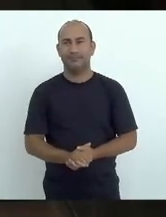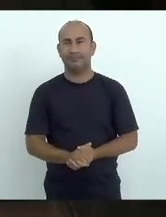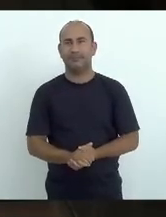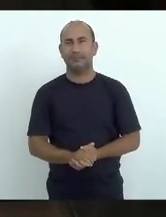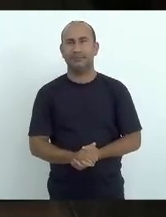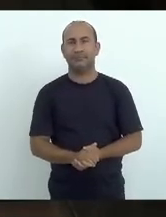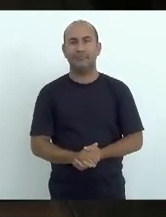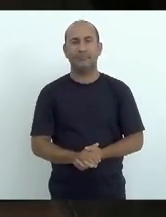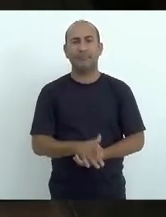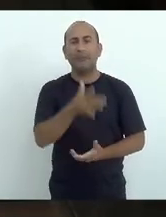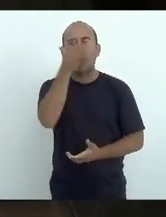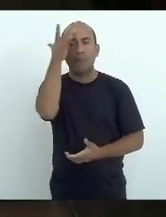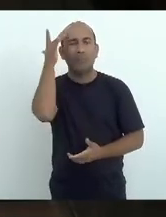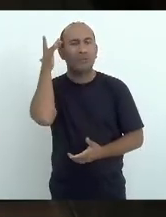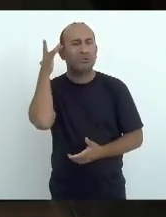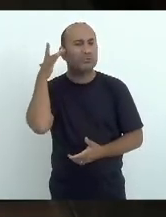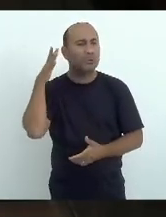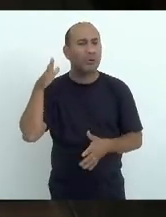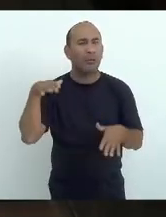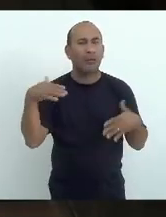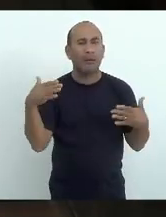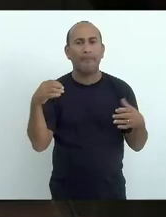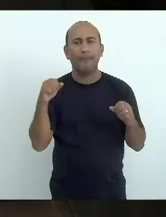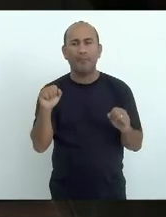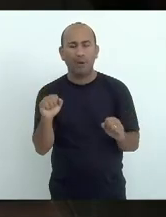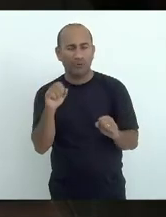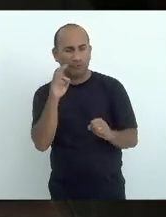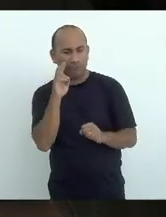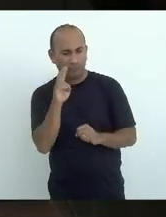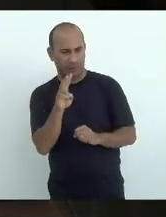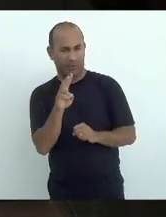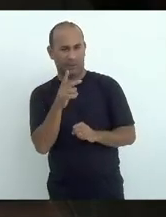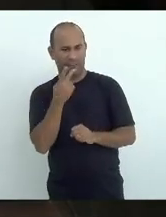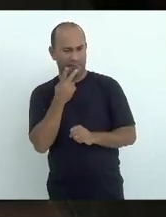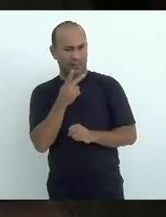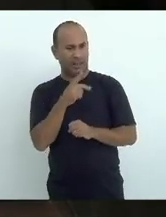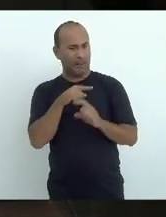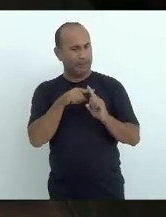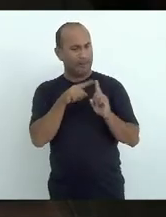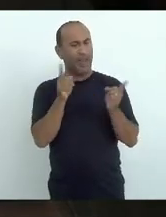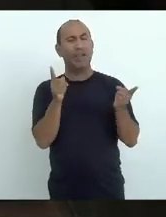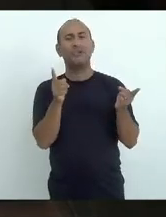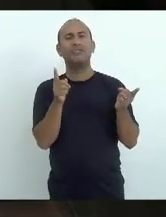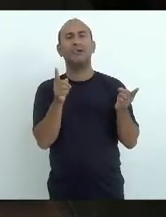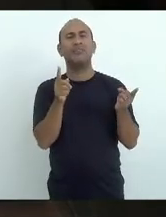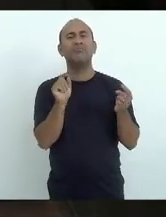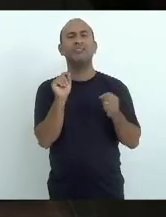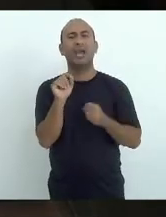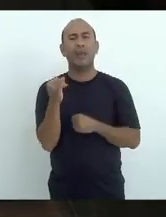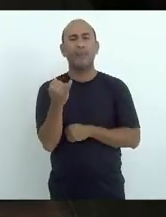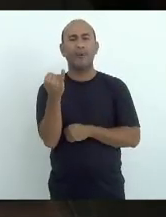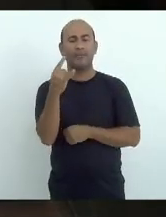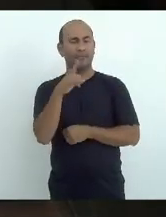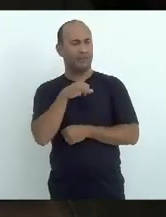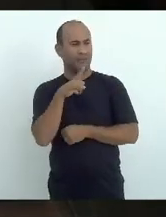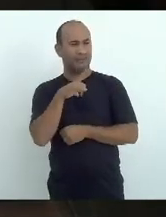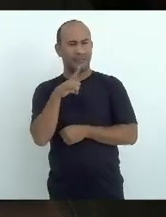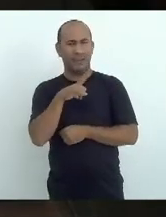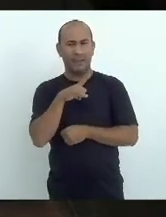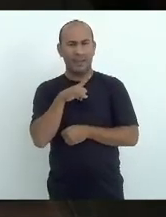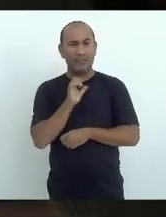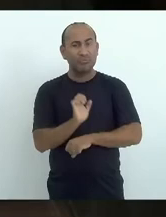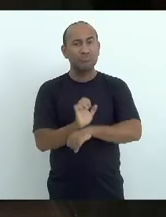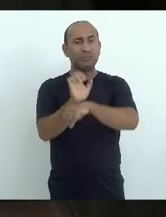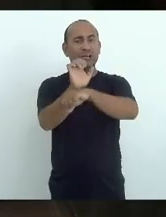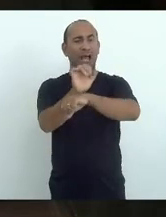Alguém pode estar ouvindo e dizer assim: mas que importância tem isso para o Estado